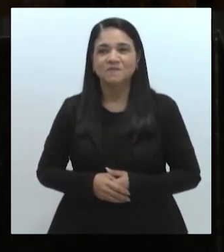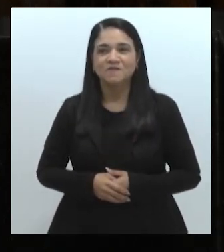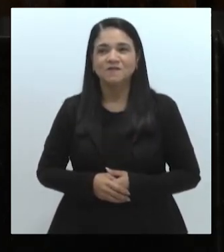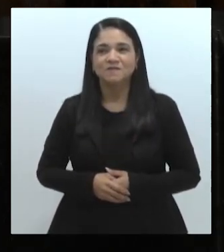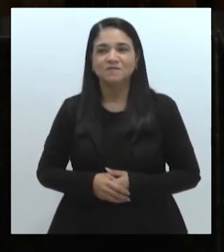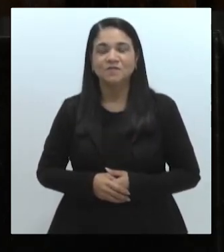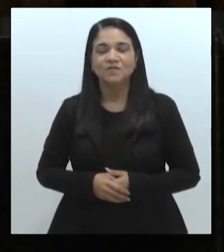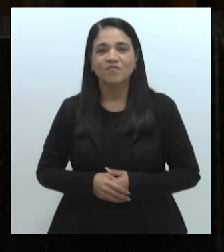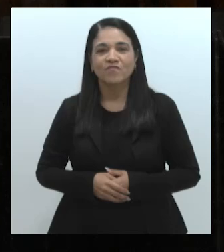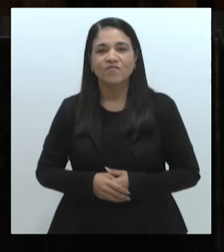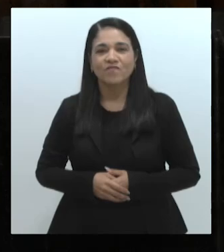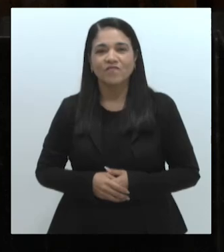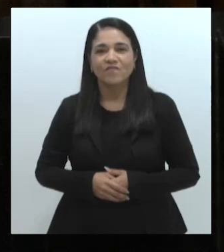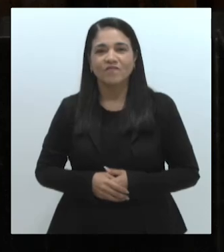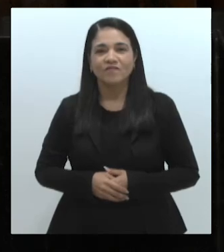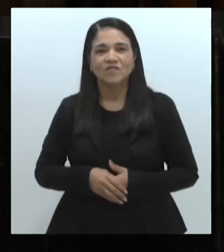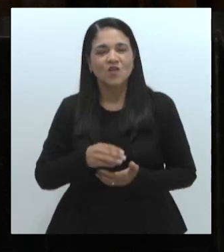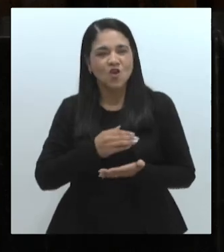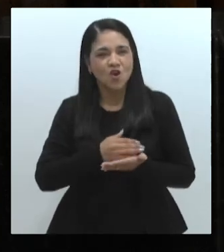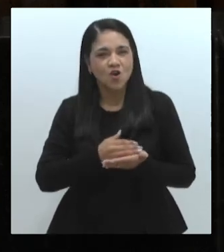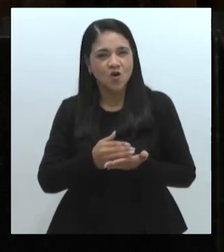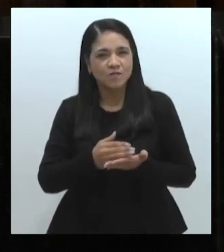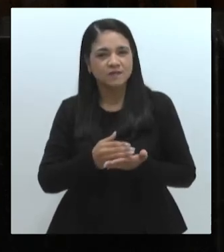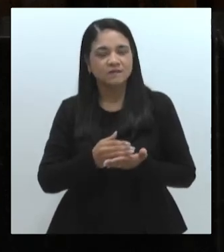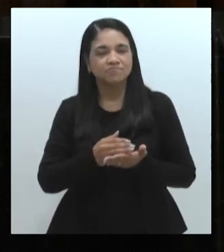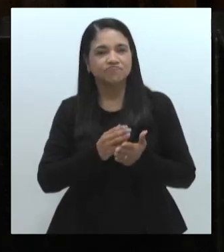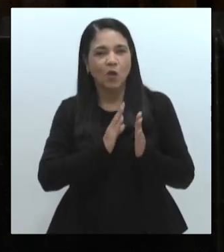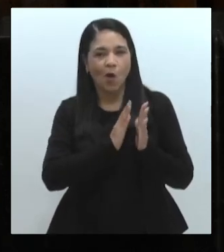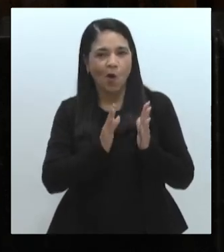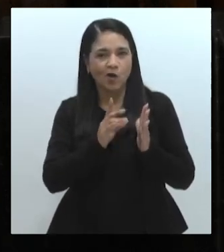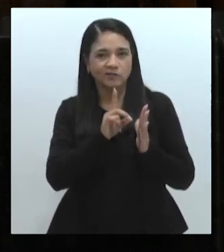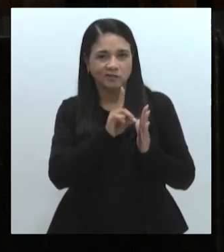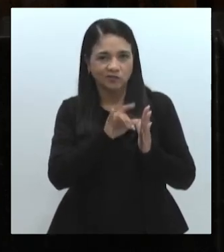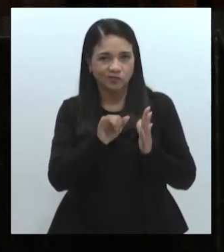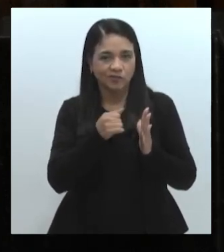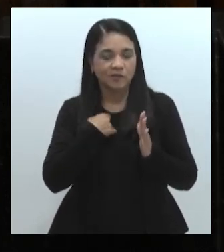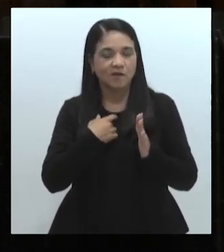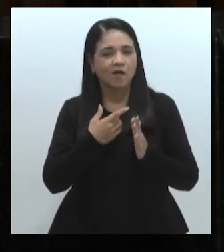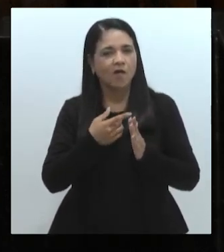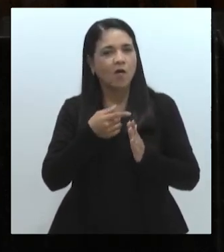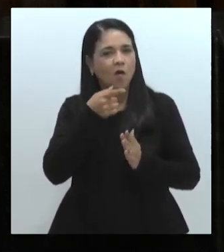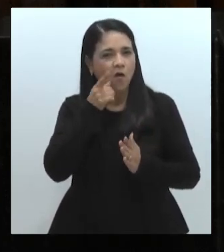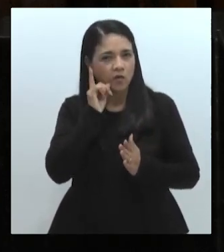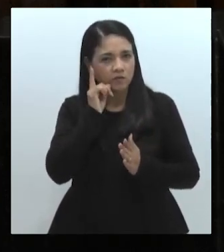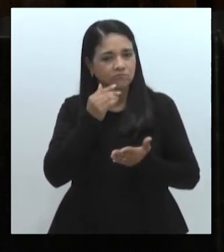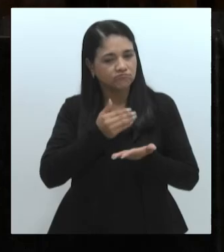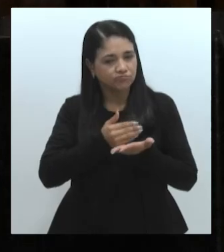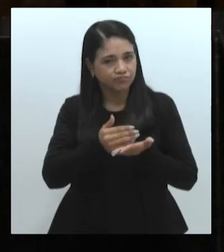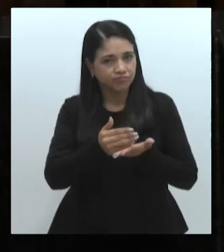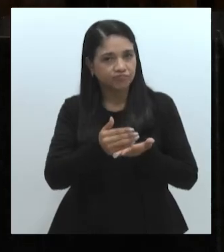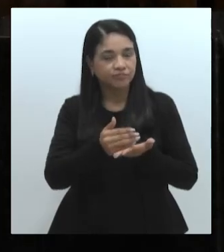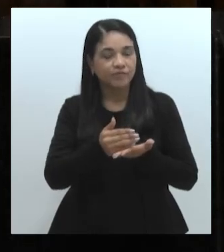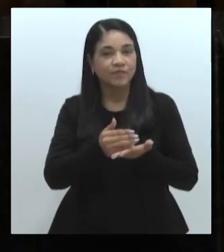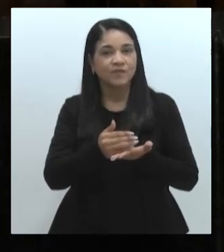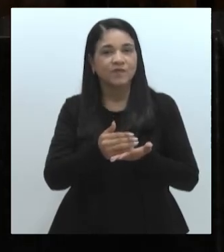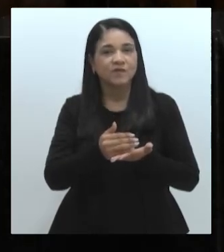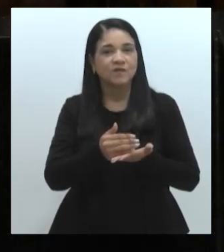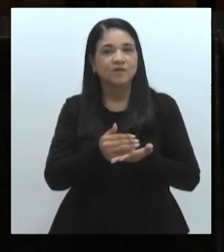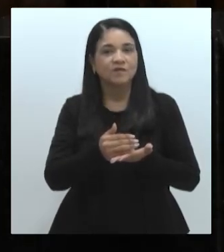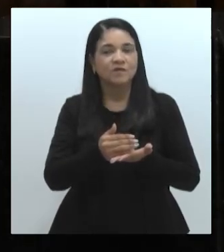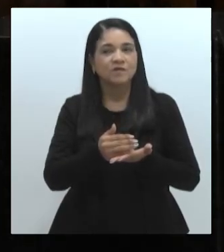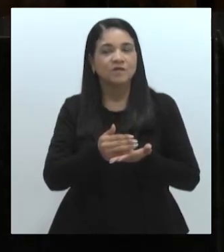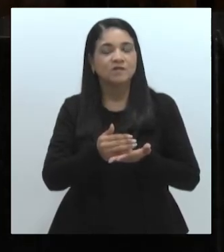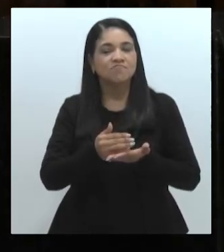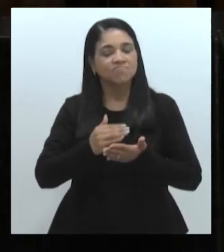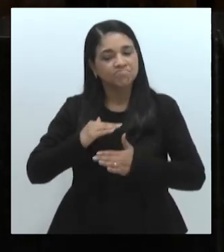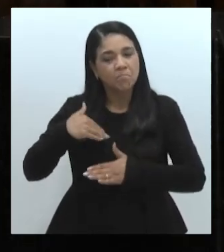Começamos as nossas ordens do dia a partir de ontem e a cada tempo